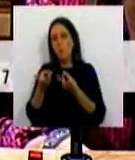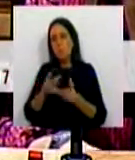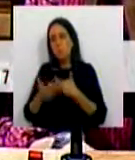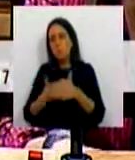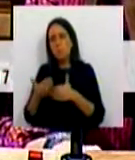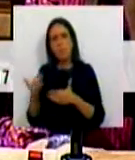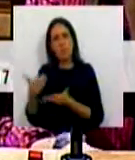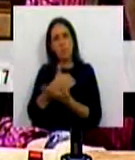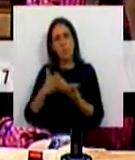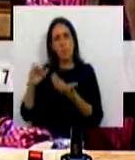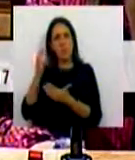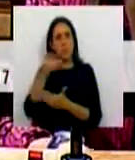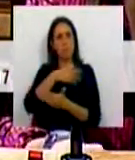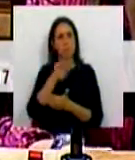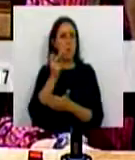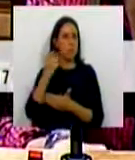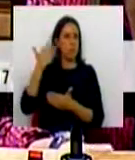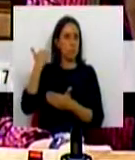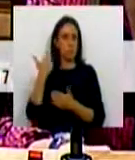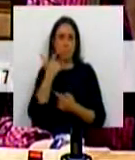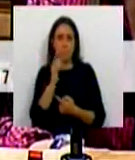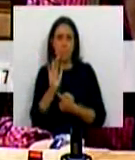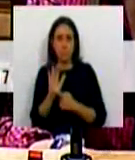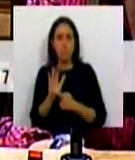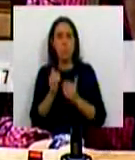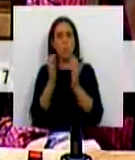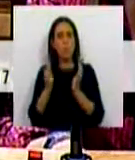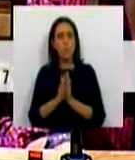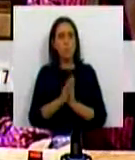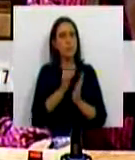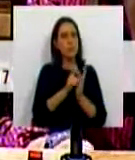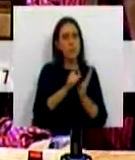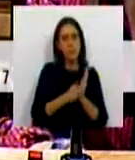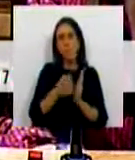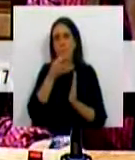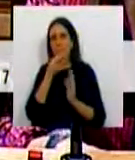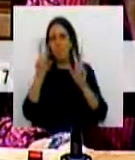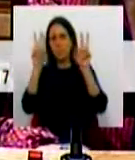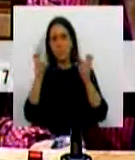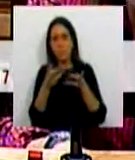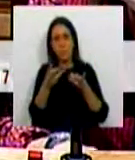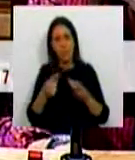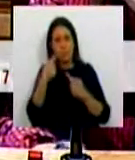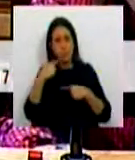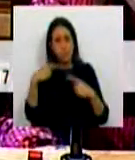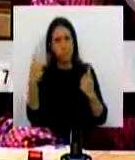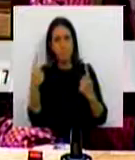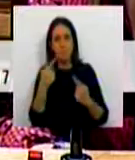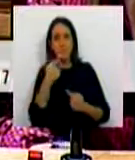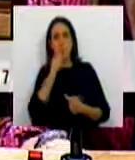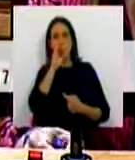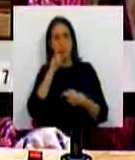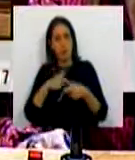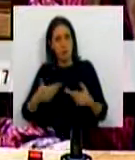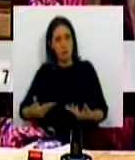nos anos anteriores. Por exemplo, todos os que escreveram e falaram sobre as contas públicas em contabilidade pública podem perceber